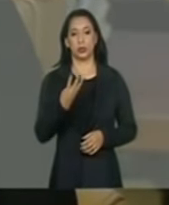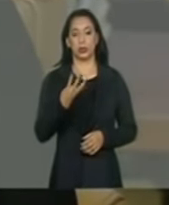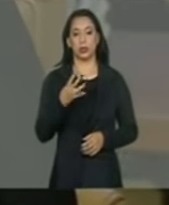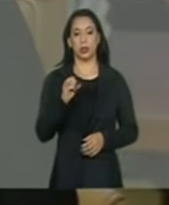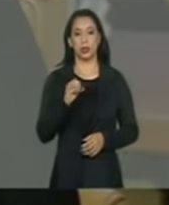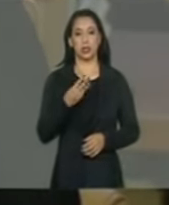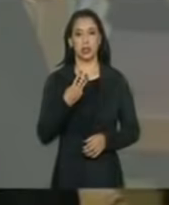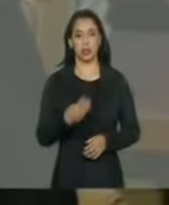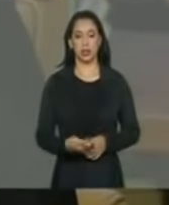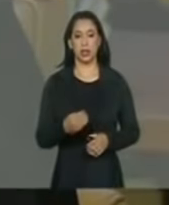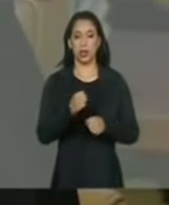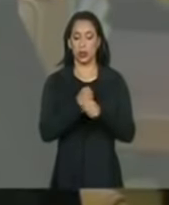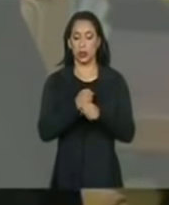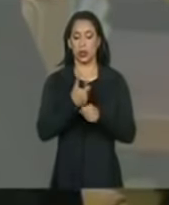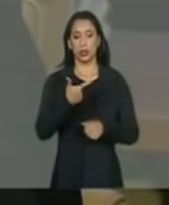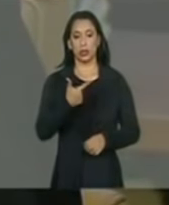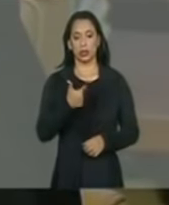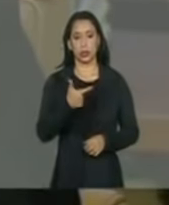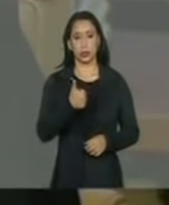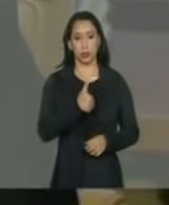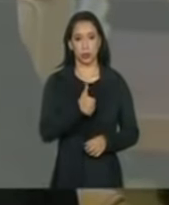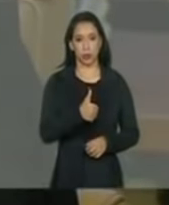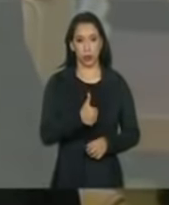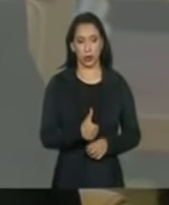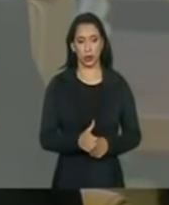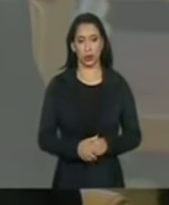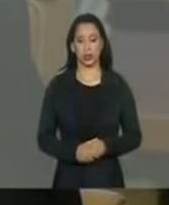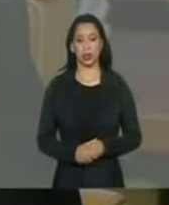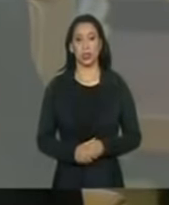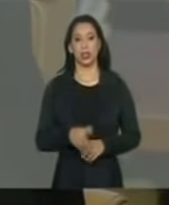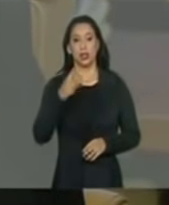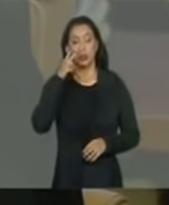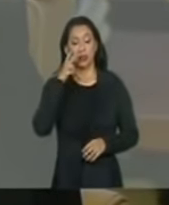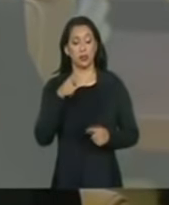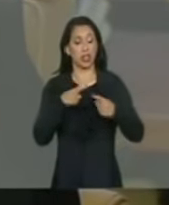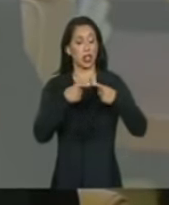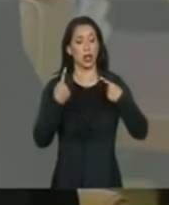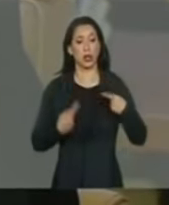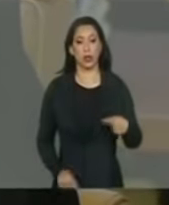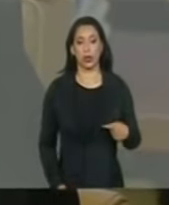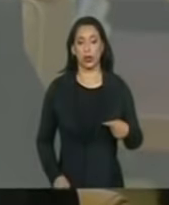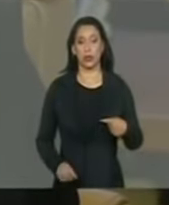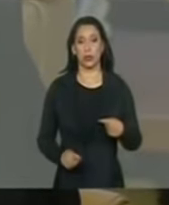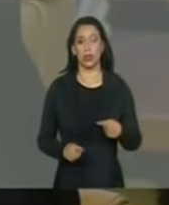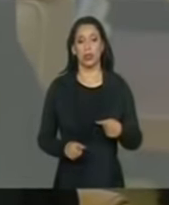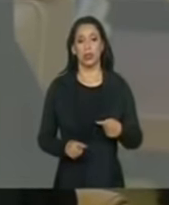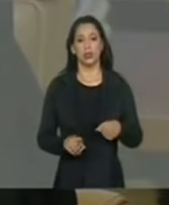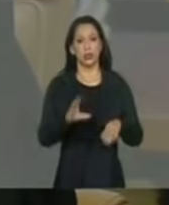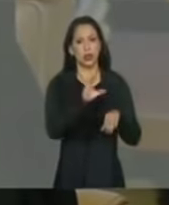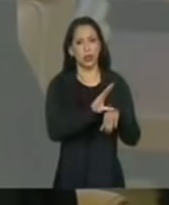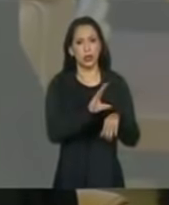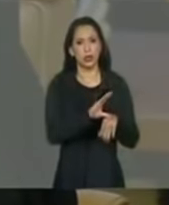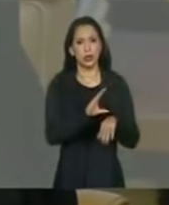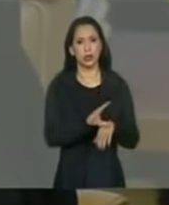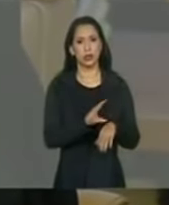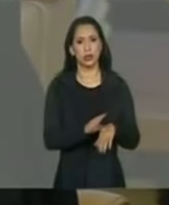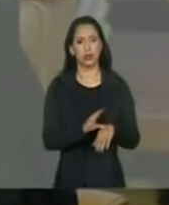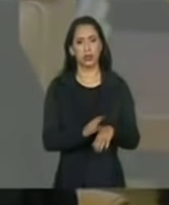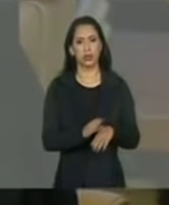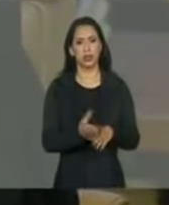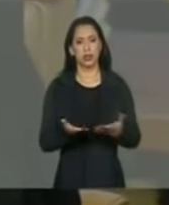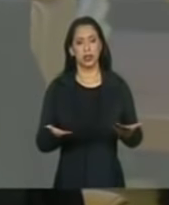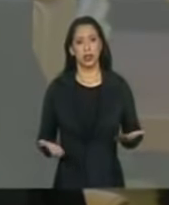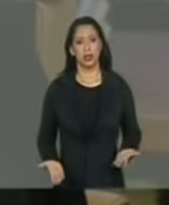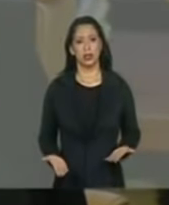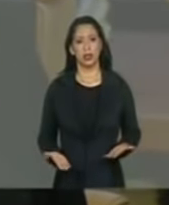2011 por revelar se materialmente incompatível com a vigente com o som federal notadamente com a presunção de